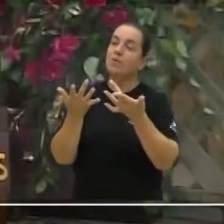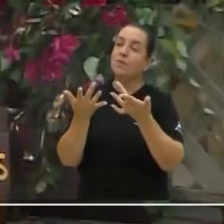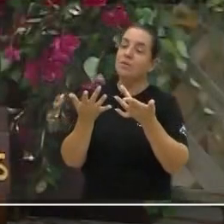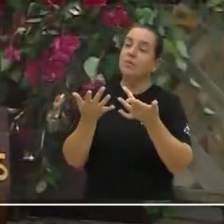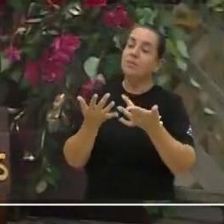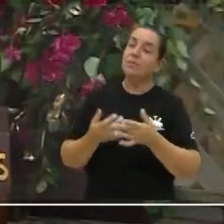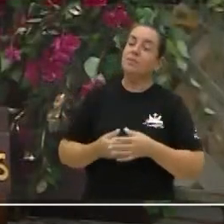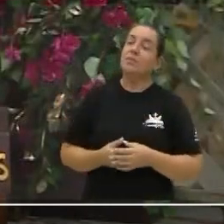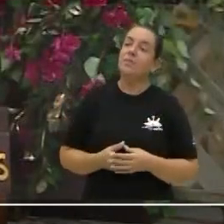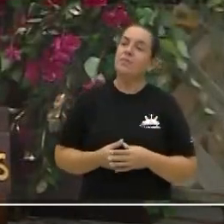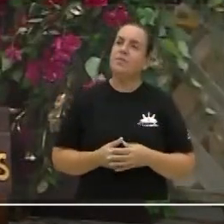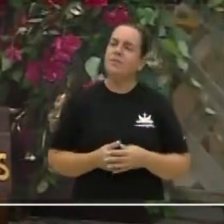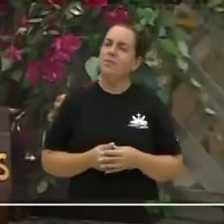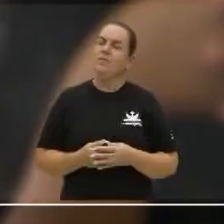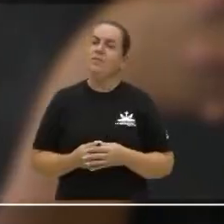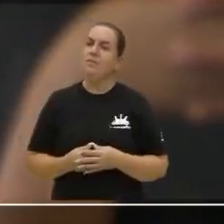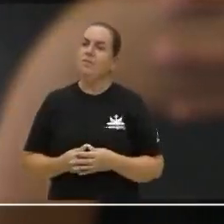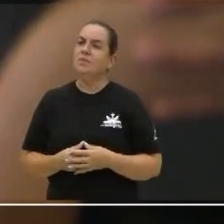misericordioso,